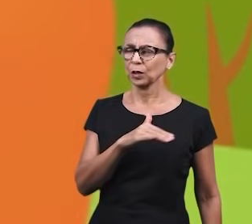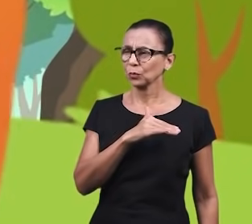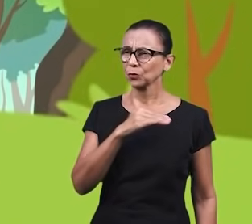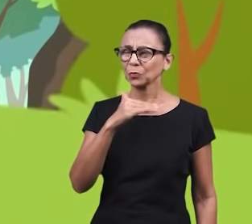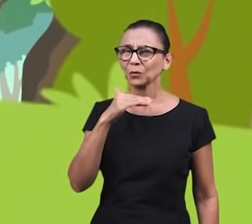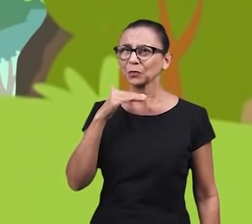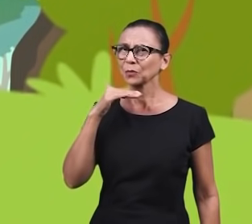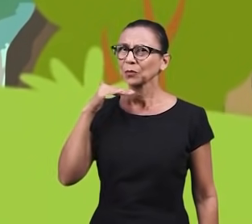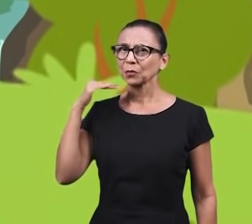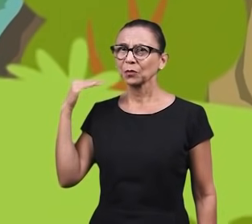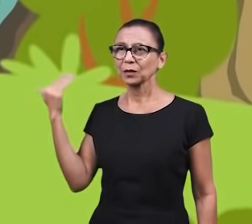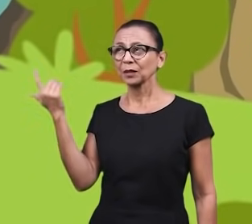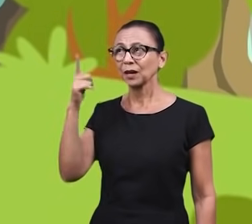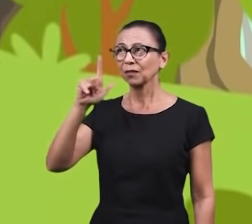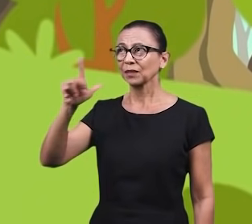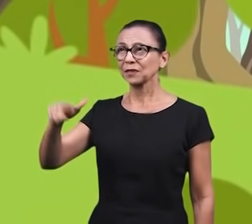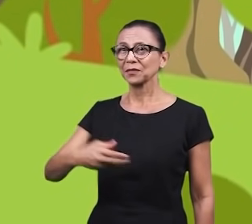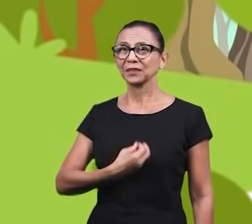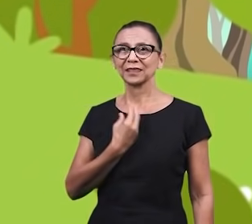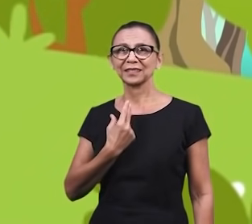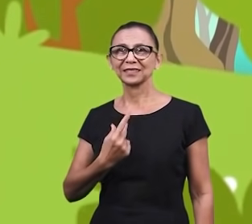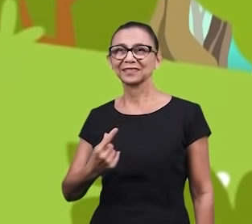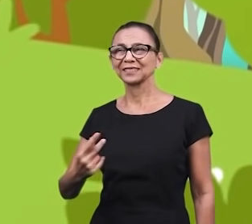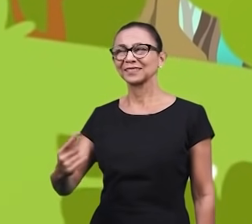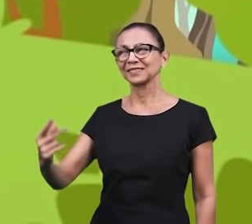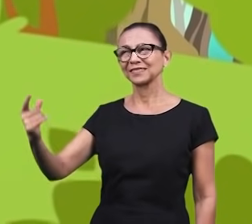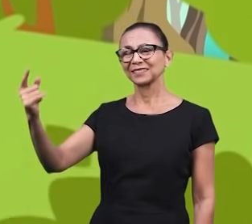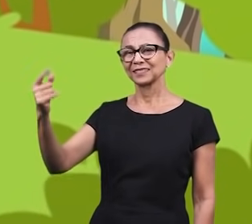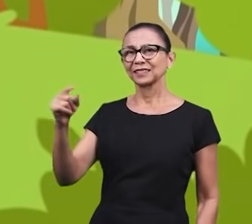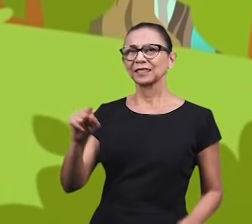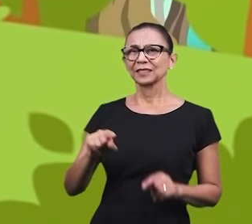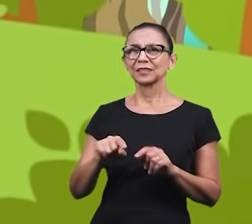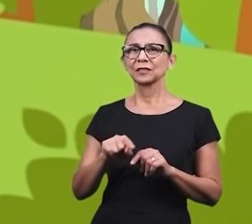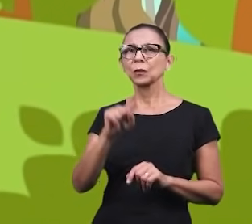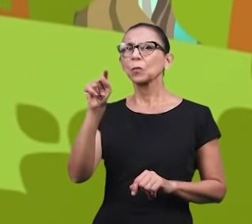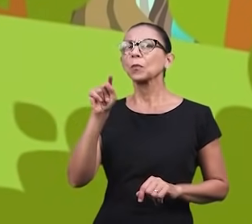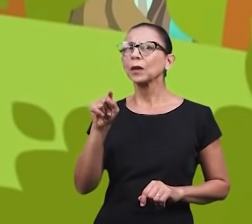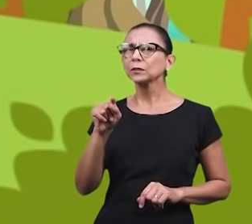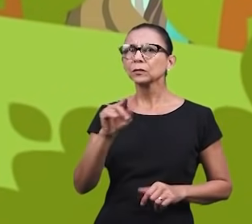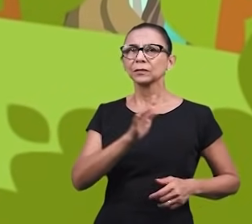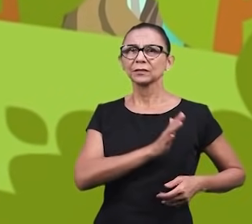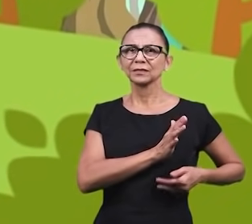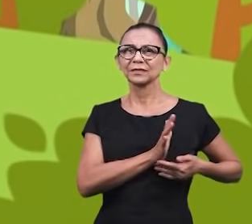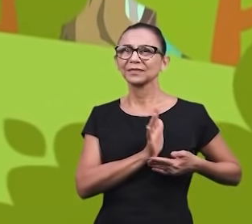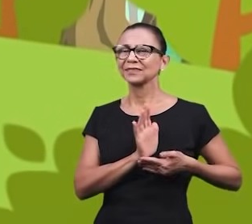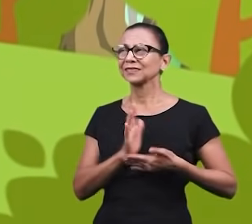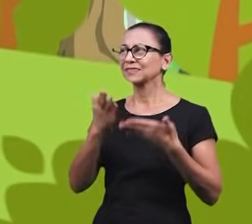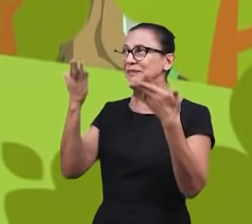Pois de eterna alcancei, quando entreguei meu coração para